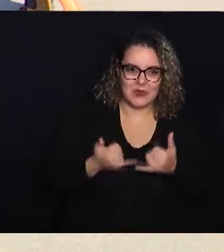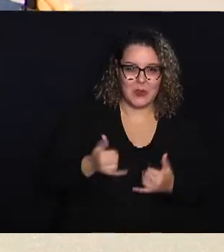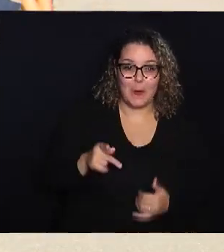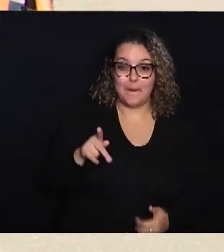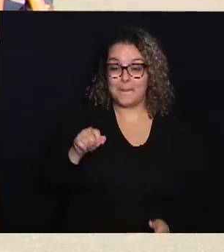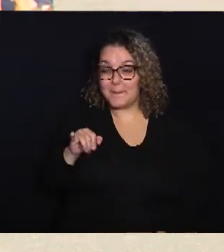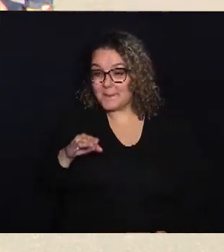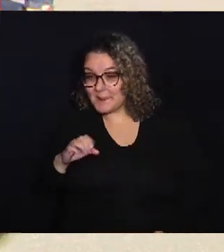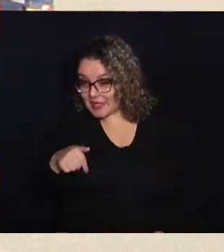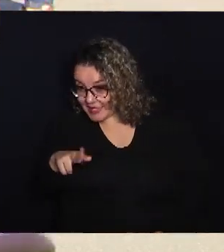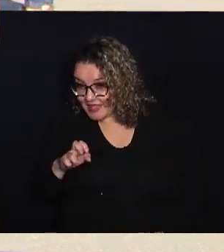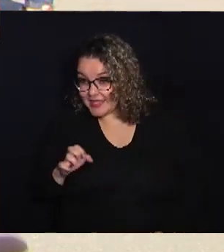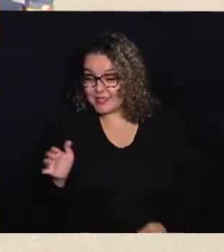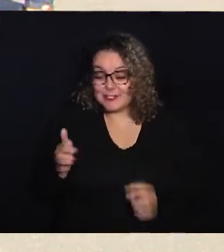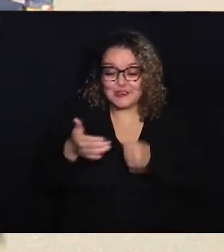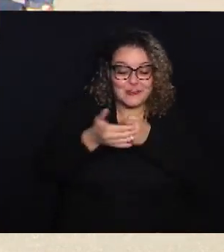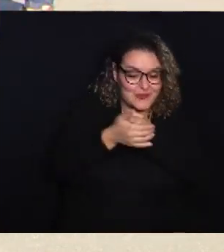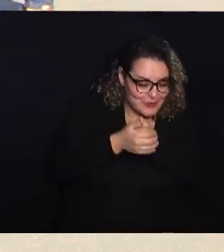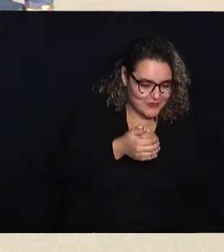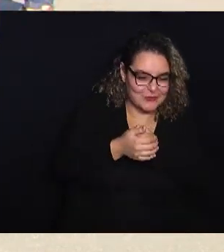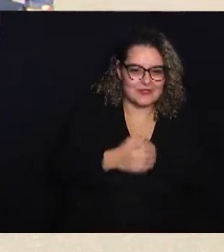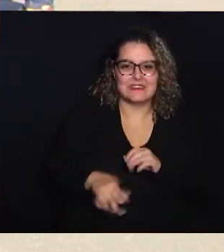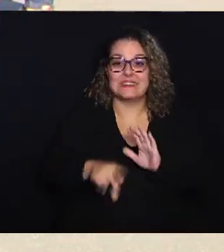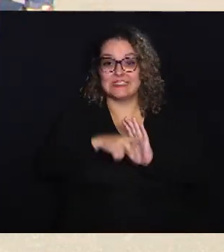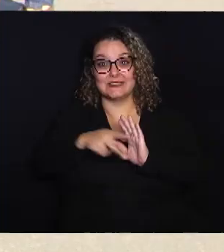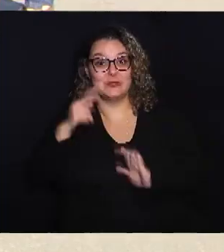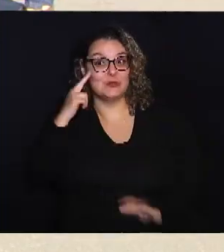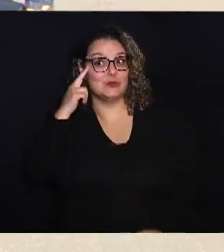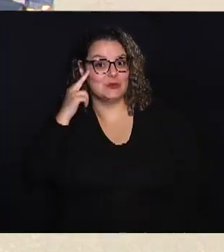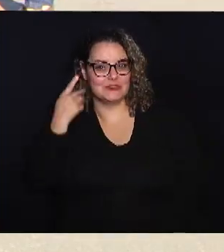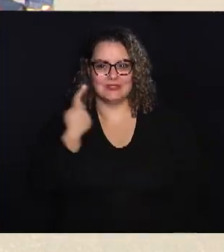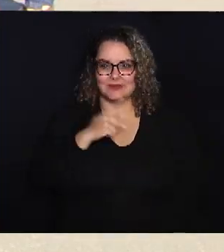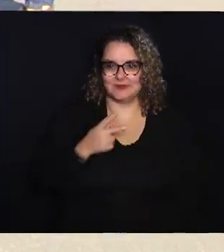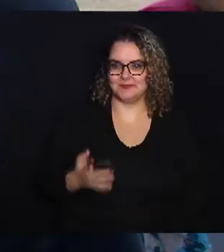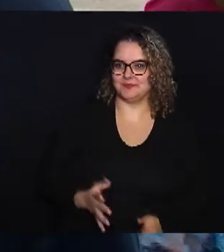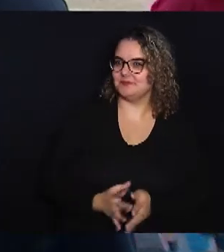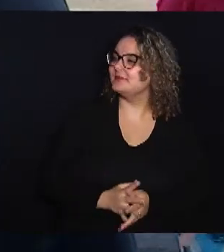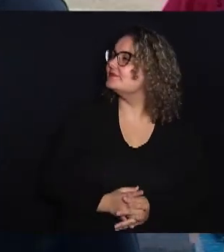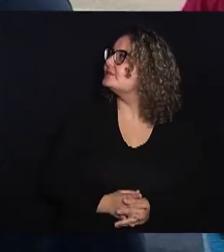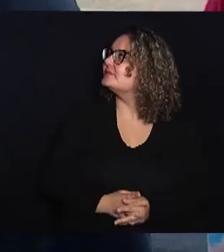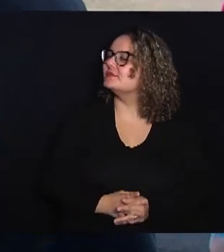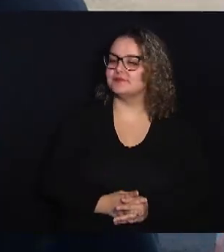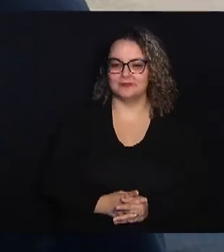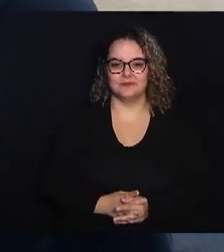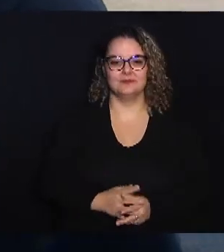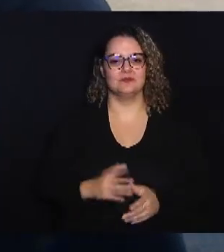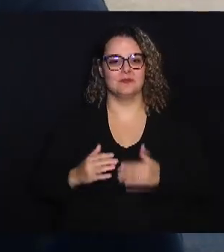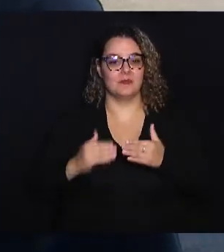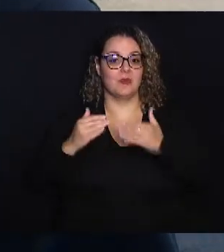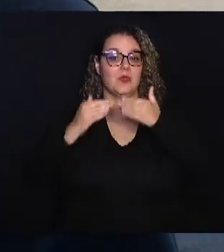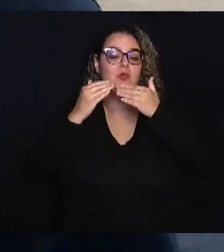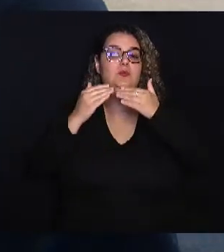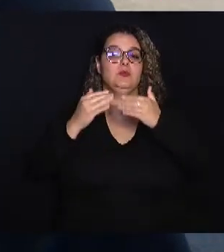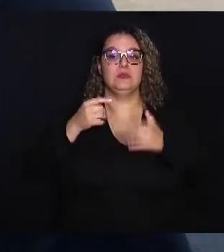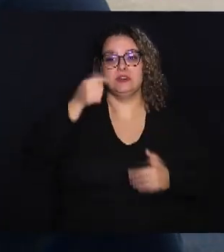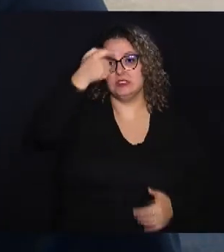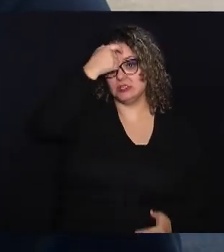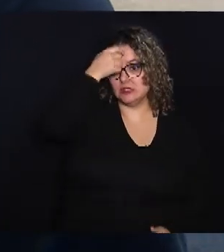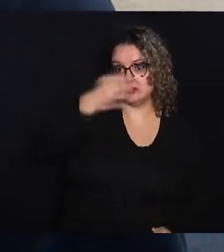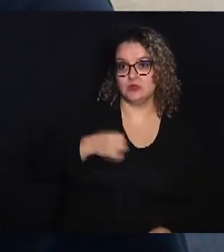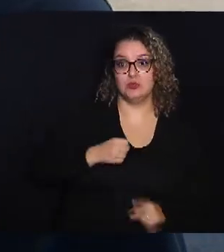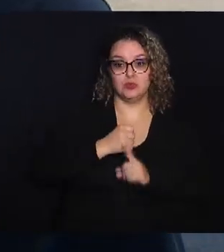brincam de pique-esconde, tantas coisas que ainda fazem parte, né, do imaginário delas. Elas têm o intuito de desenvolver a cidadania,